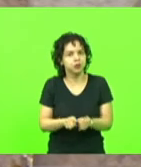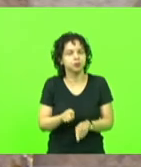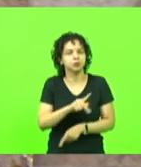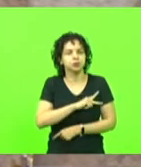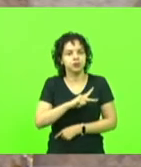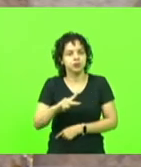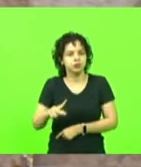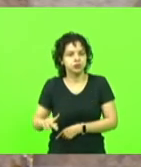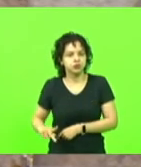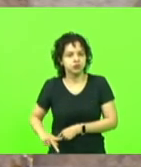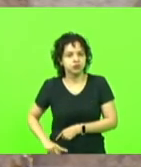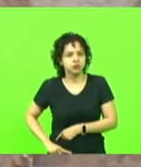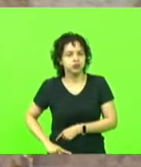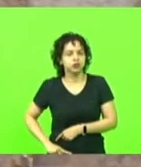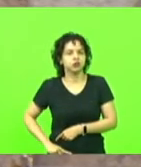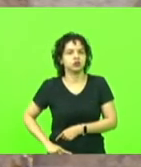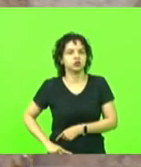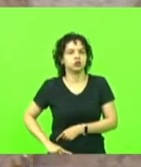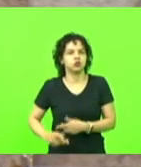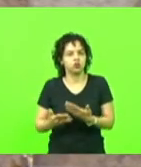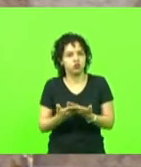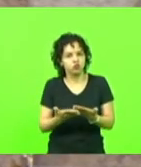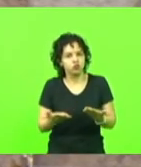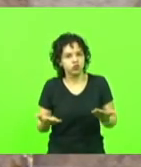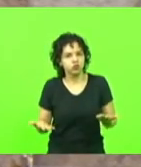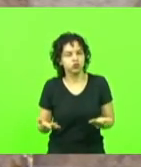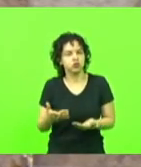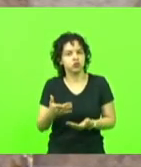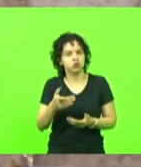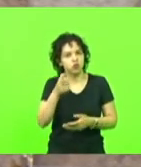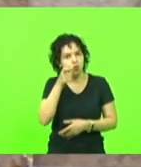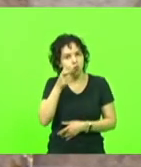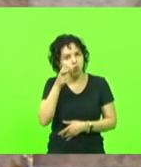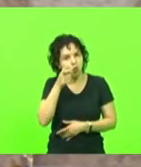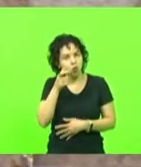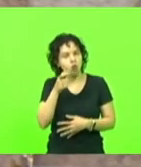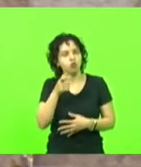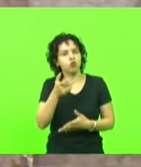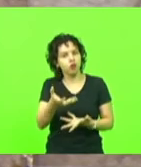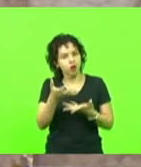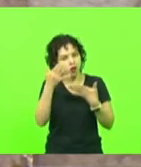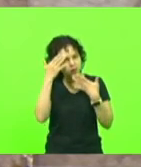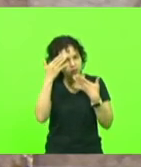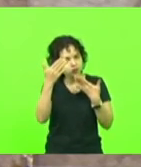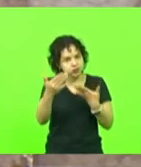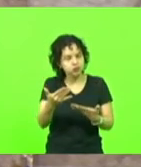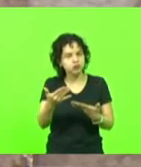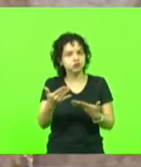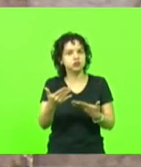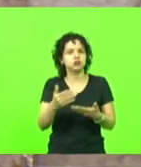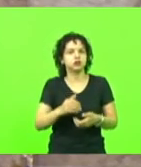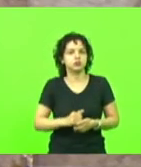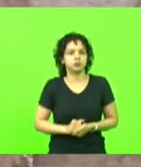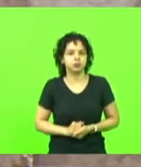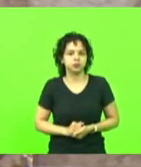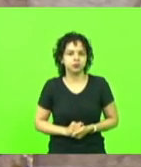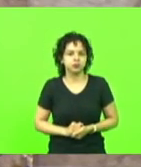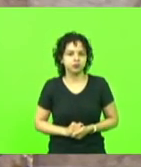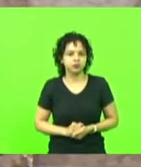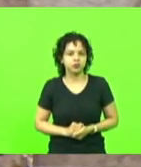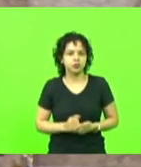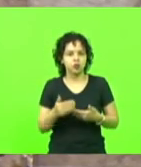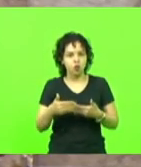e senhoras e senhores que nos ouvem, eu quero agradecer a ordem de início